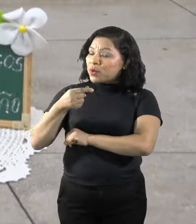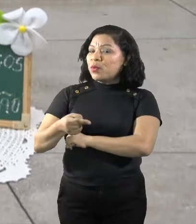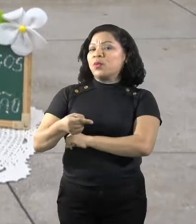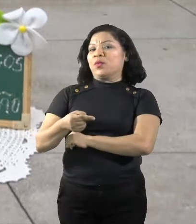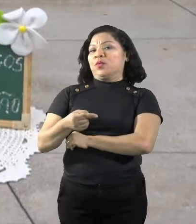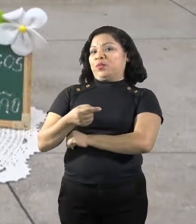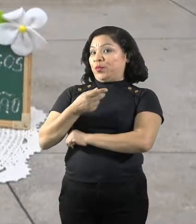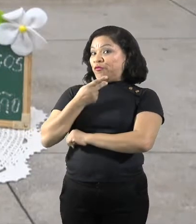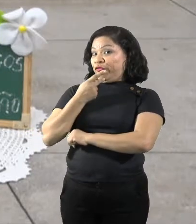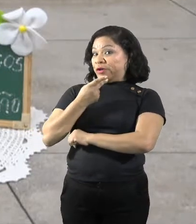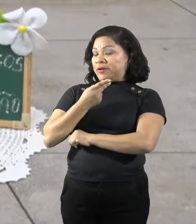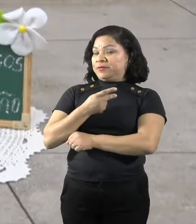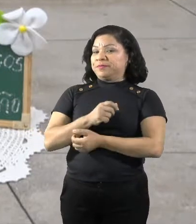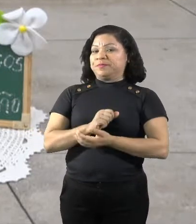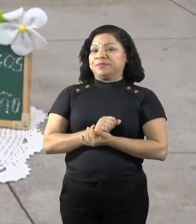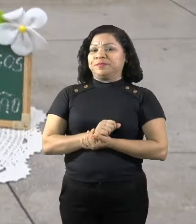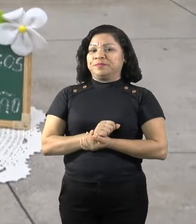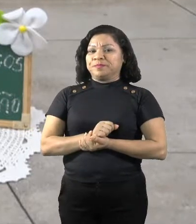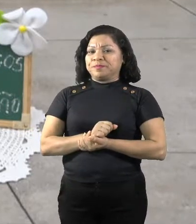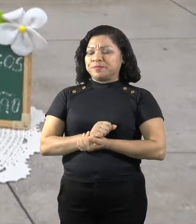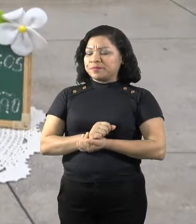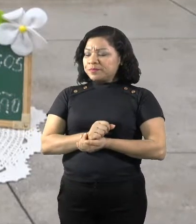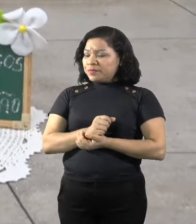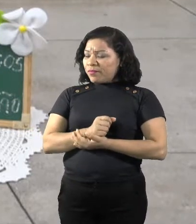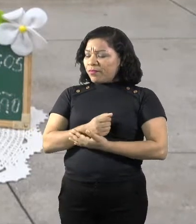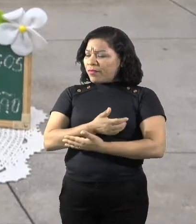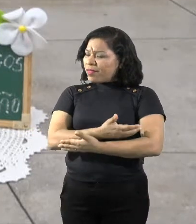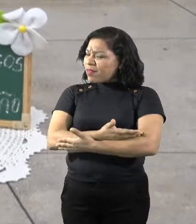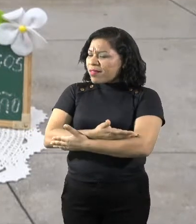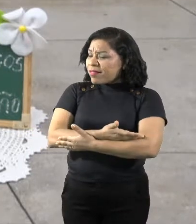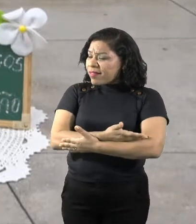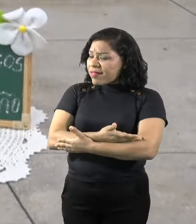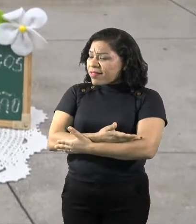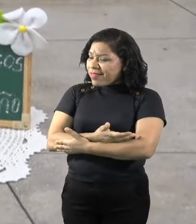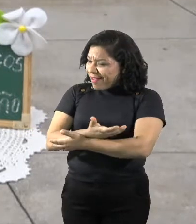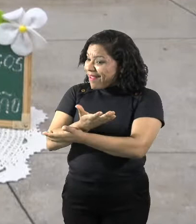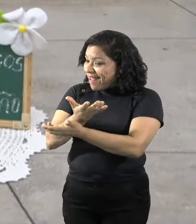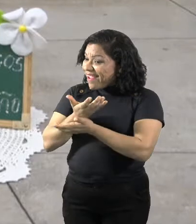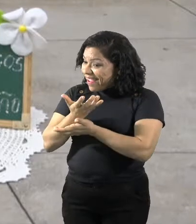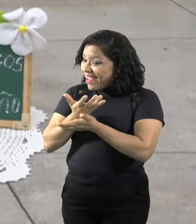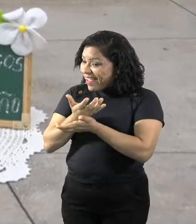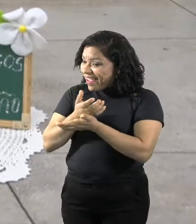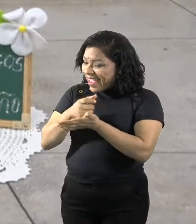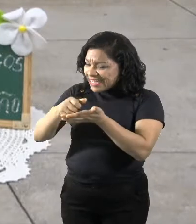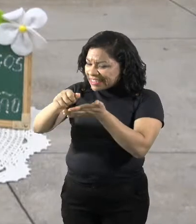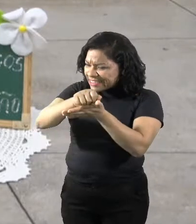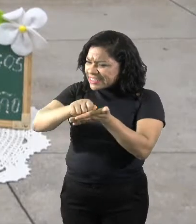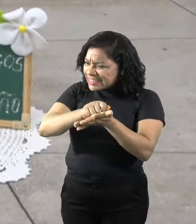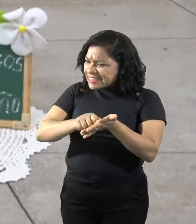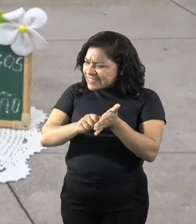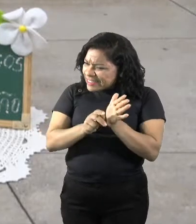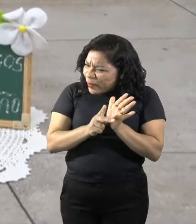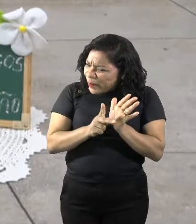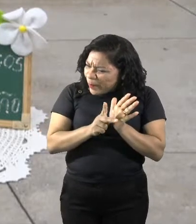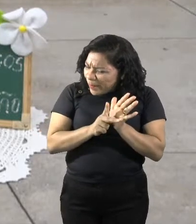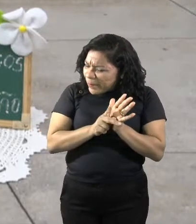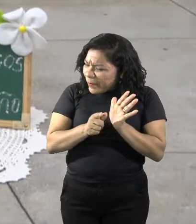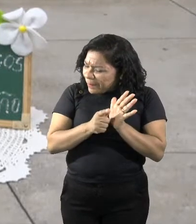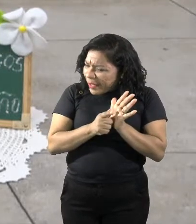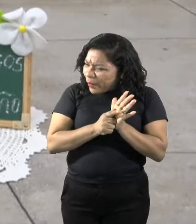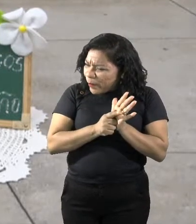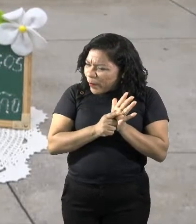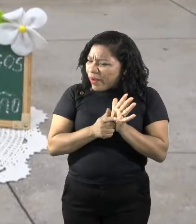fala, bebê, você quer rabiscar o papelão? Dê o carvão para